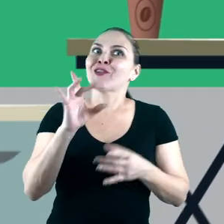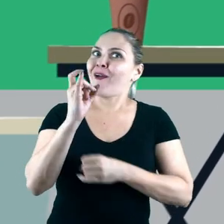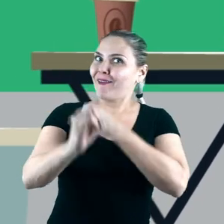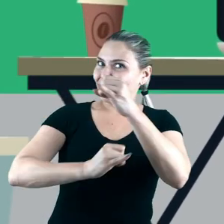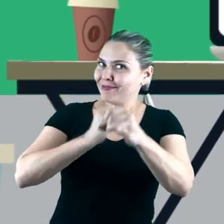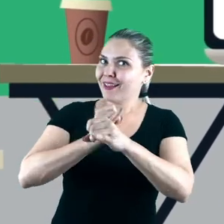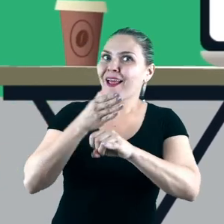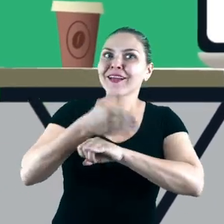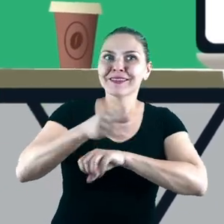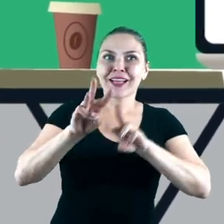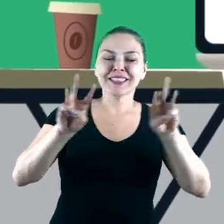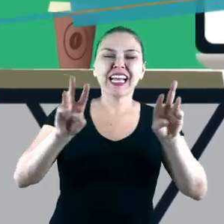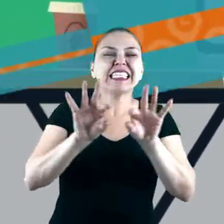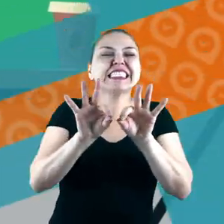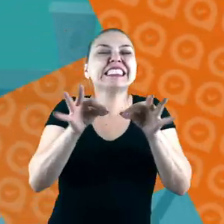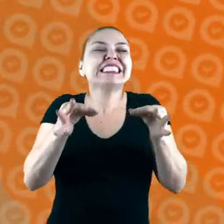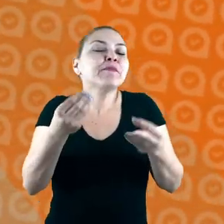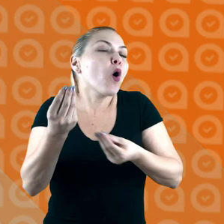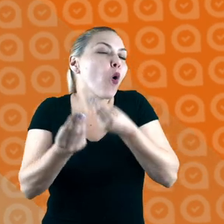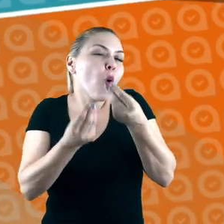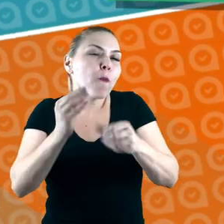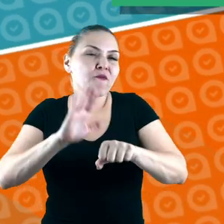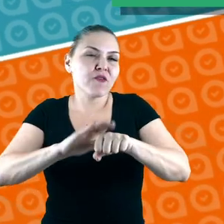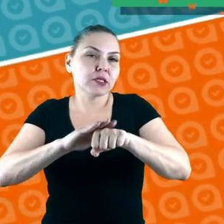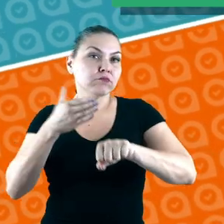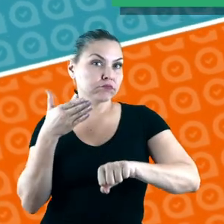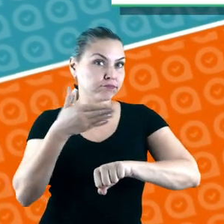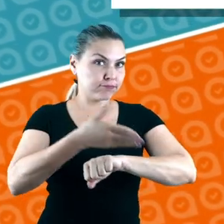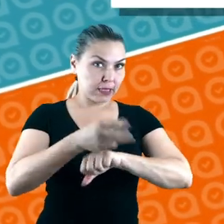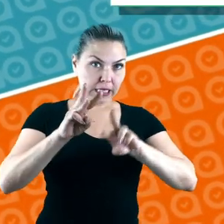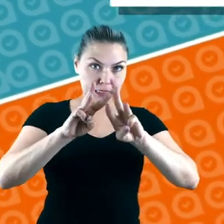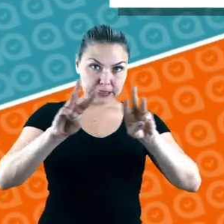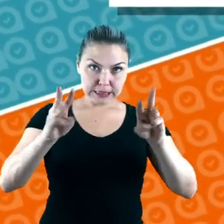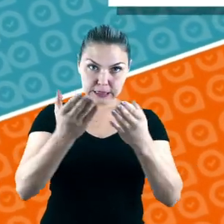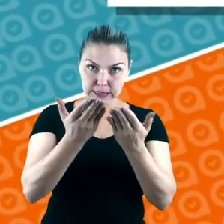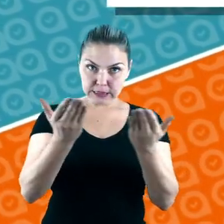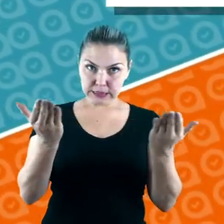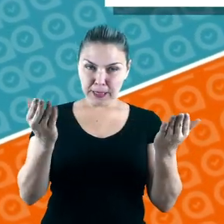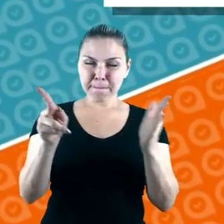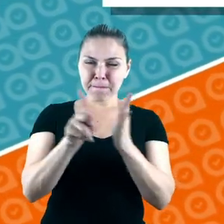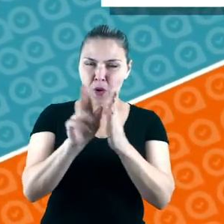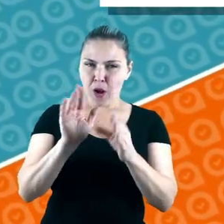votar é muito simples. Basta acessar o site